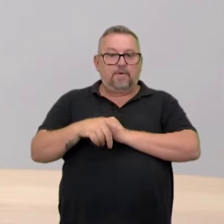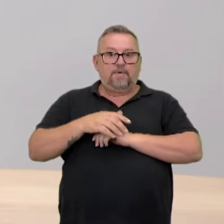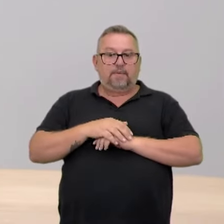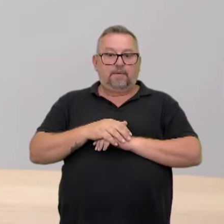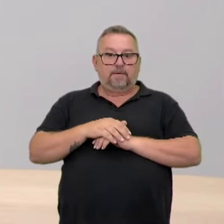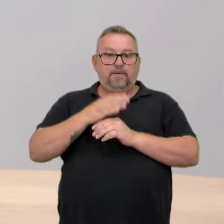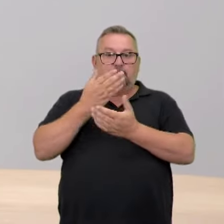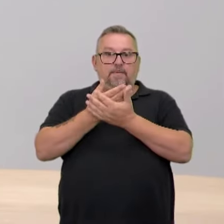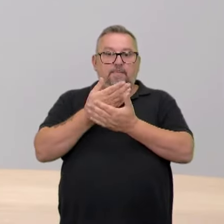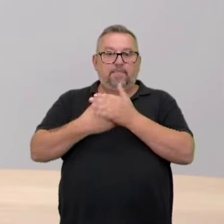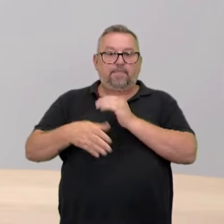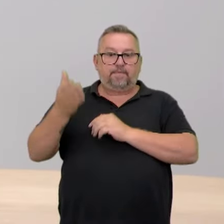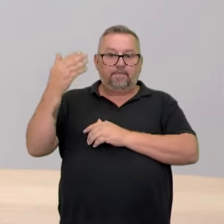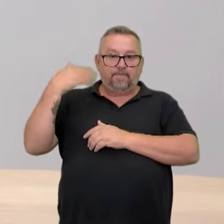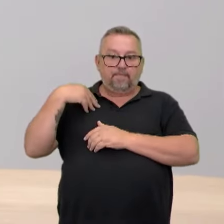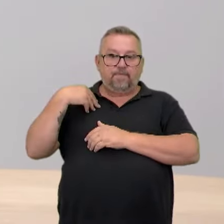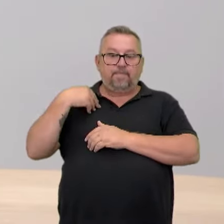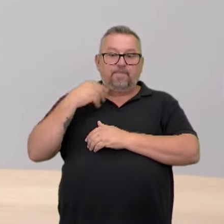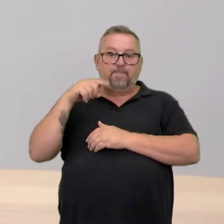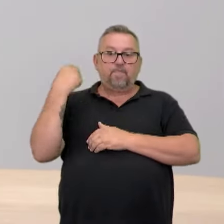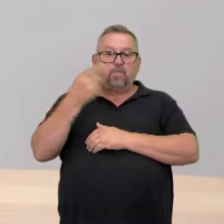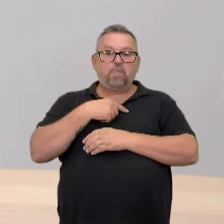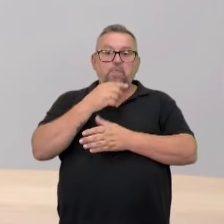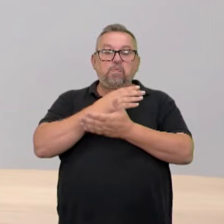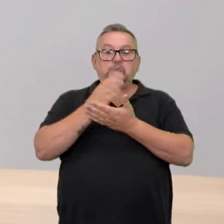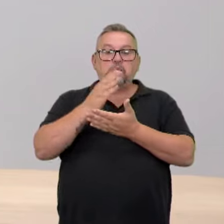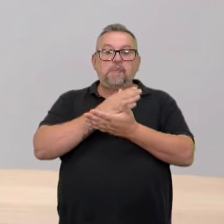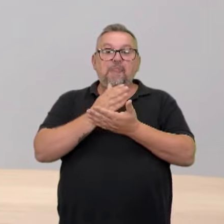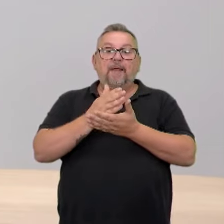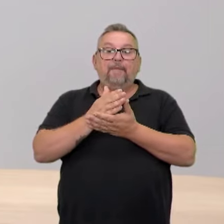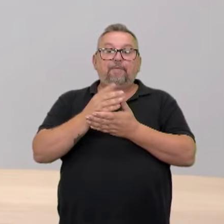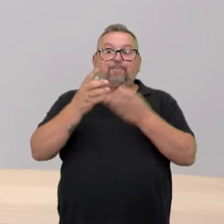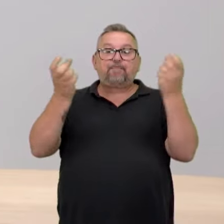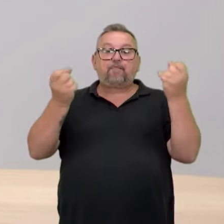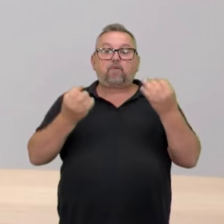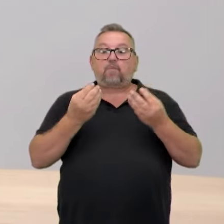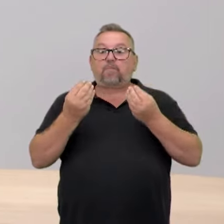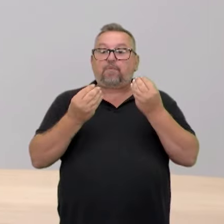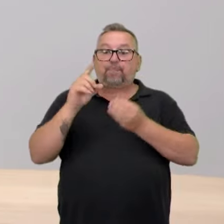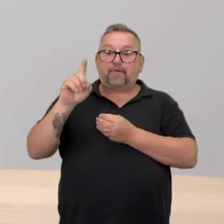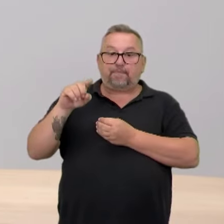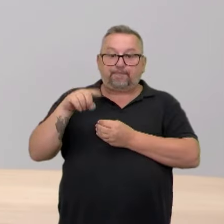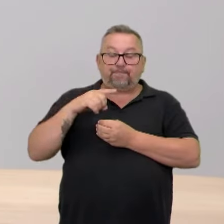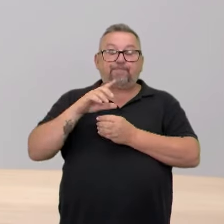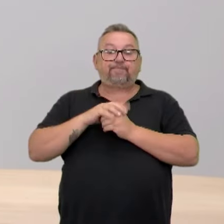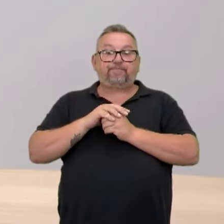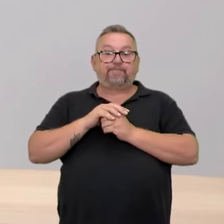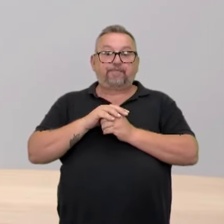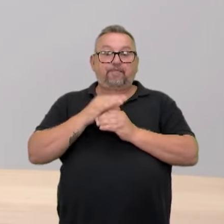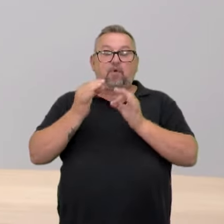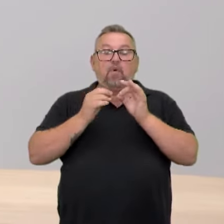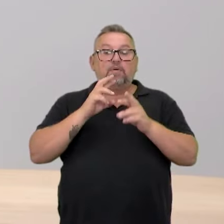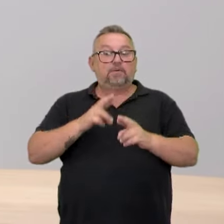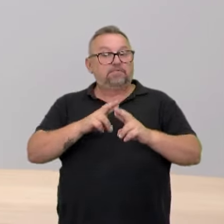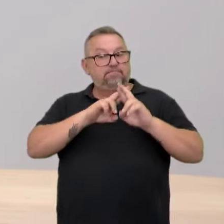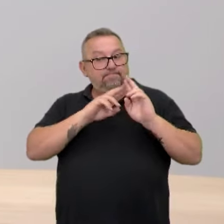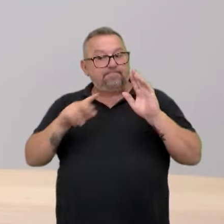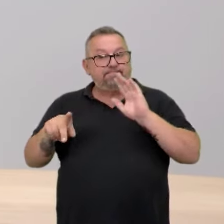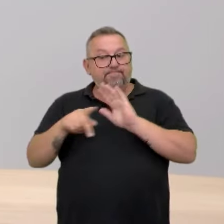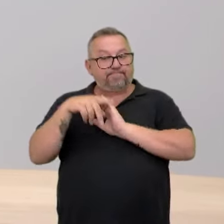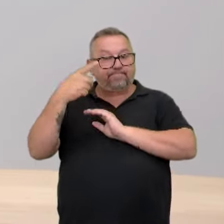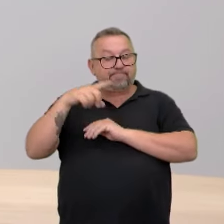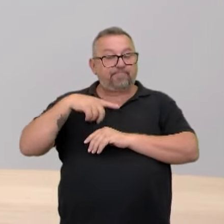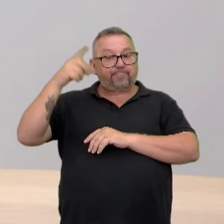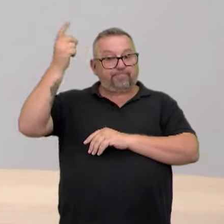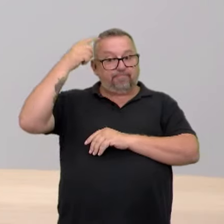nas aulas anteriores de introdução, a gente começou a discorrer sobre como funciona o observatório, qual é o papel dele, A